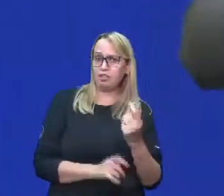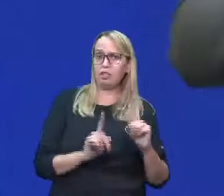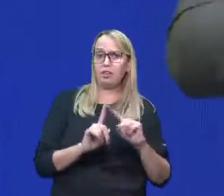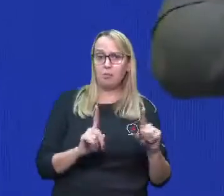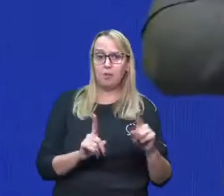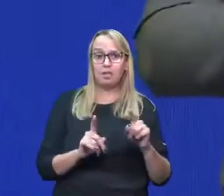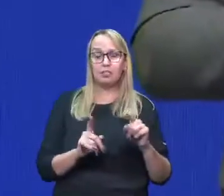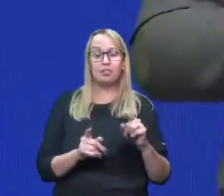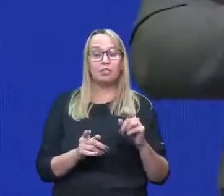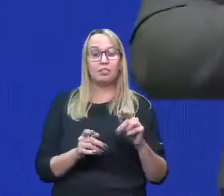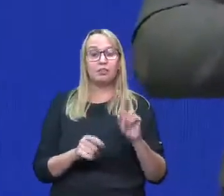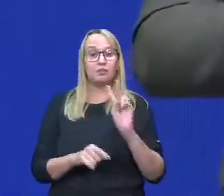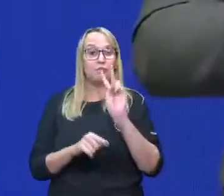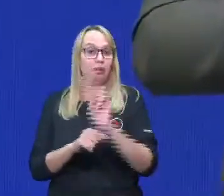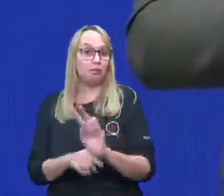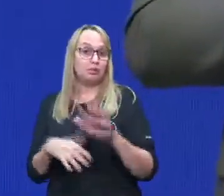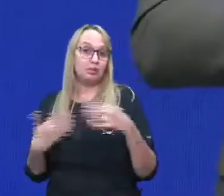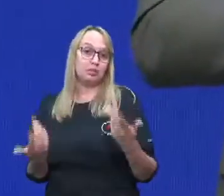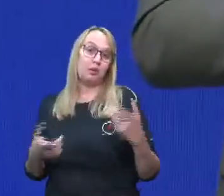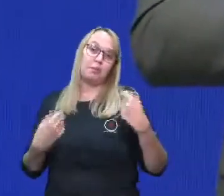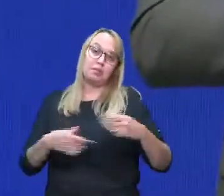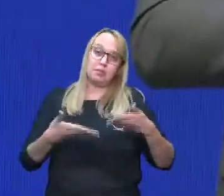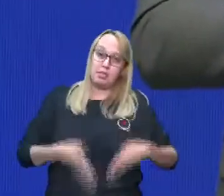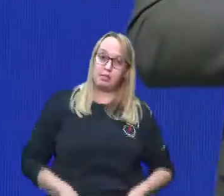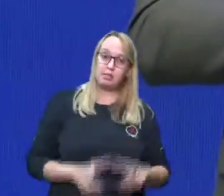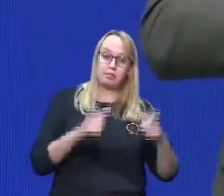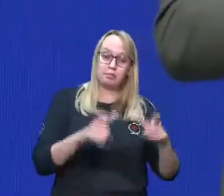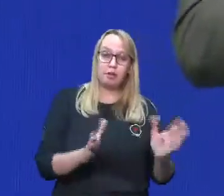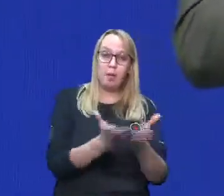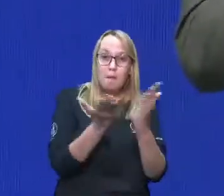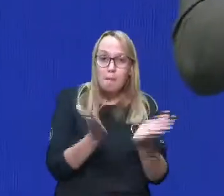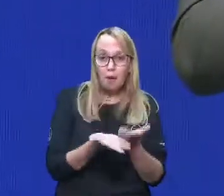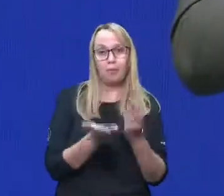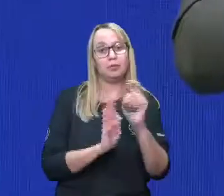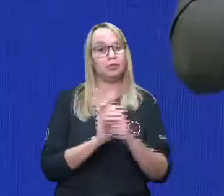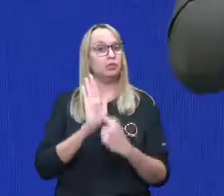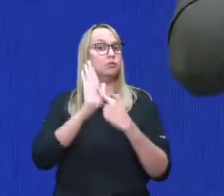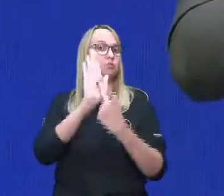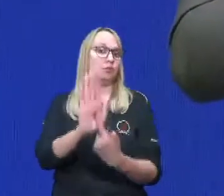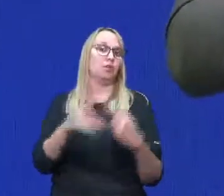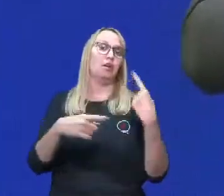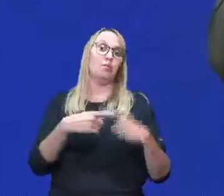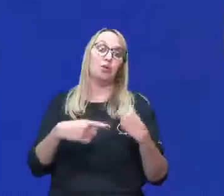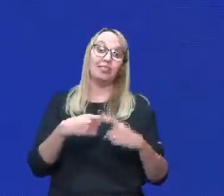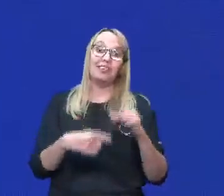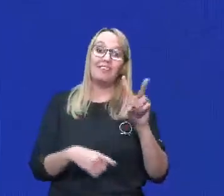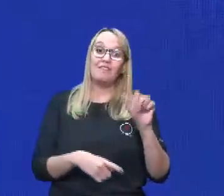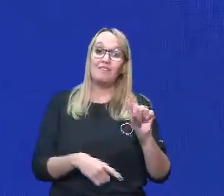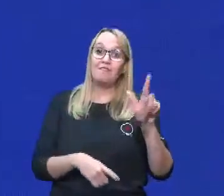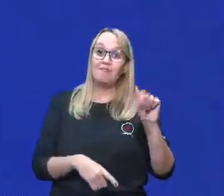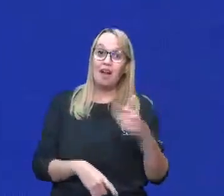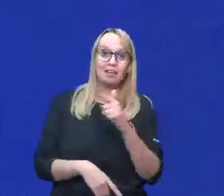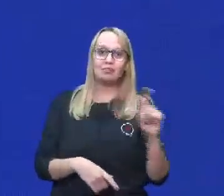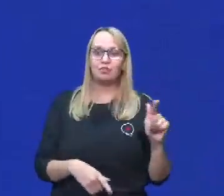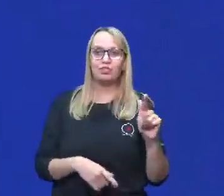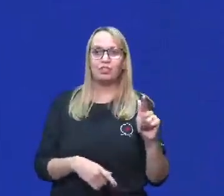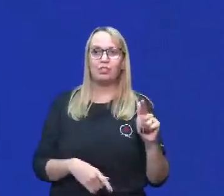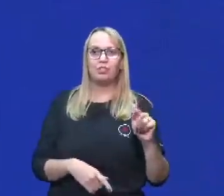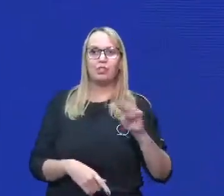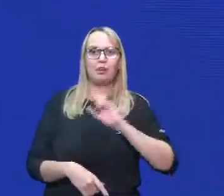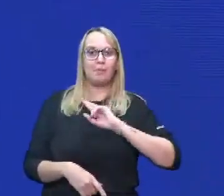ficou na estrebaria. Está lá no texto, porque não havia vaga, mas a religião quer dizer, você tem